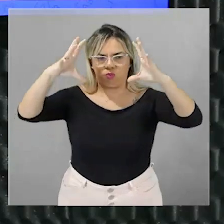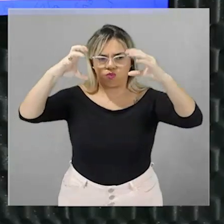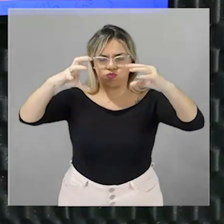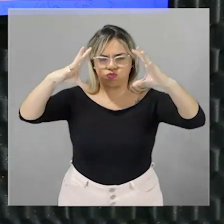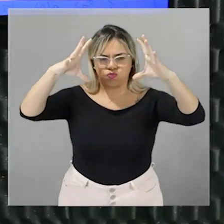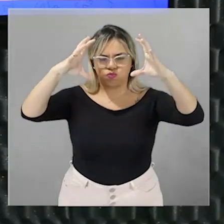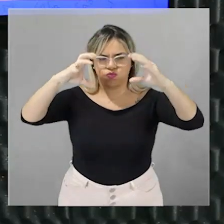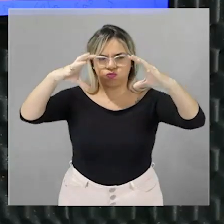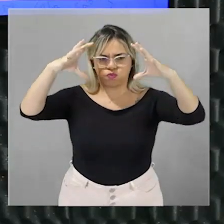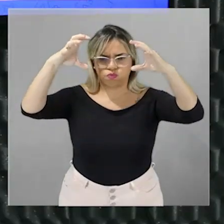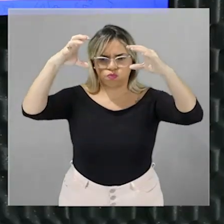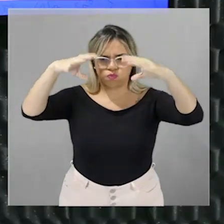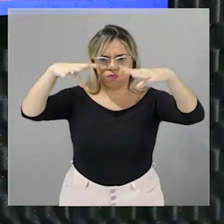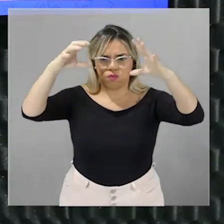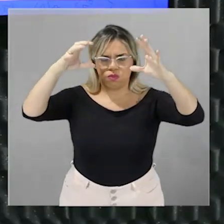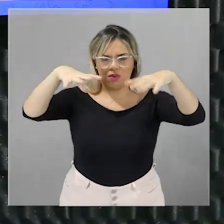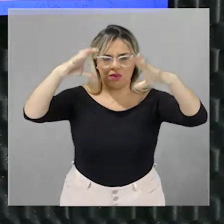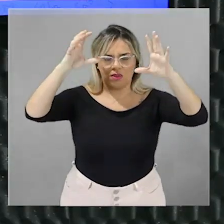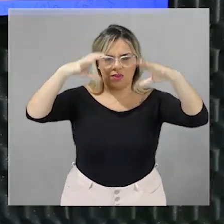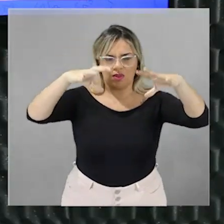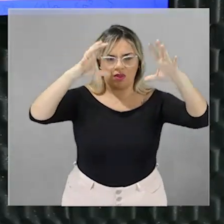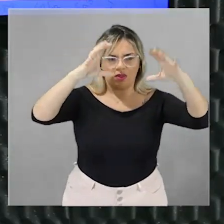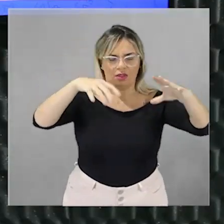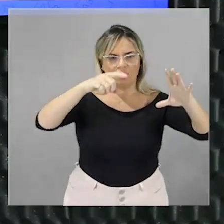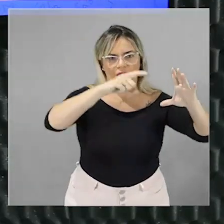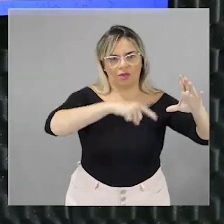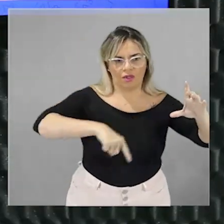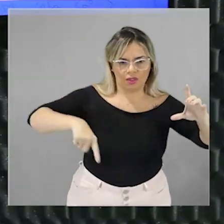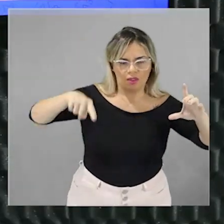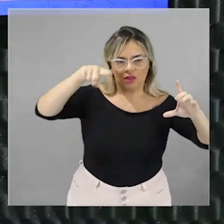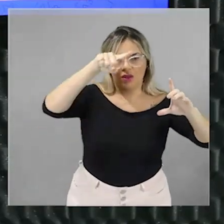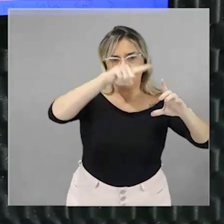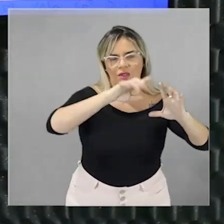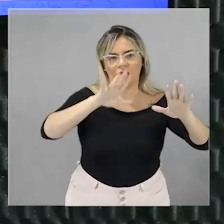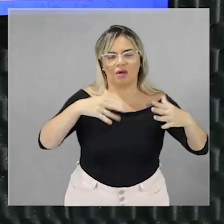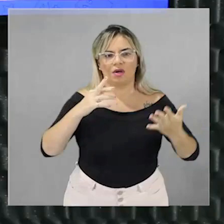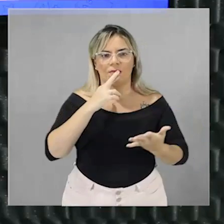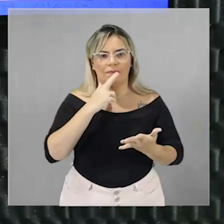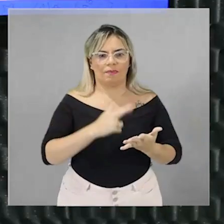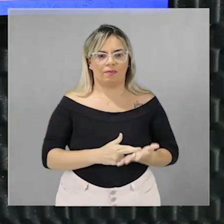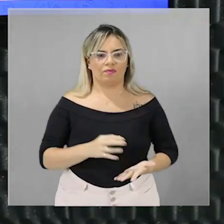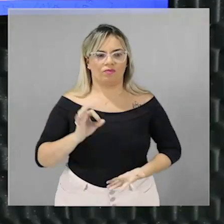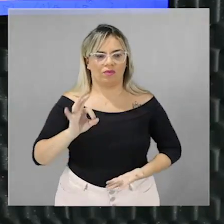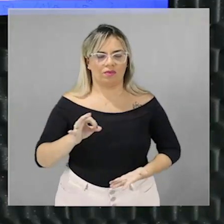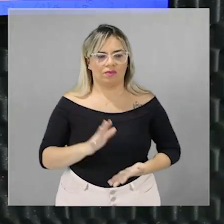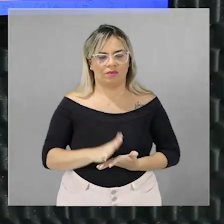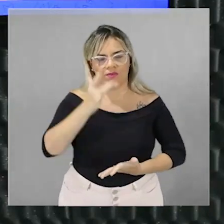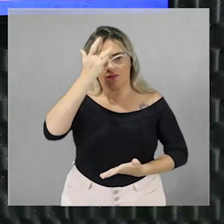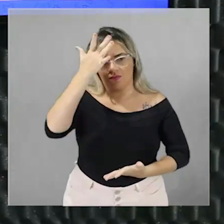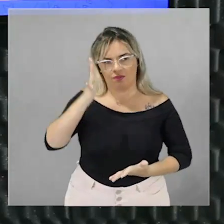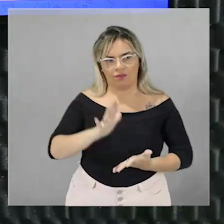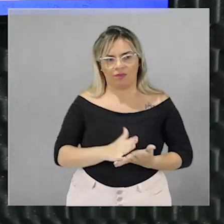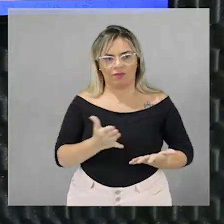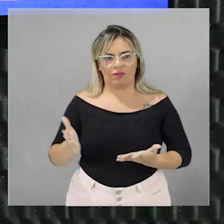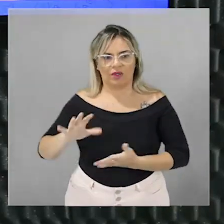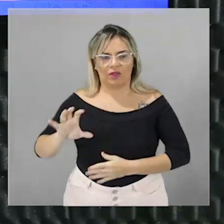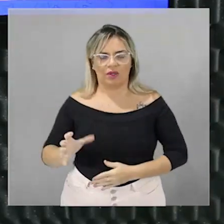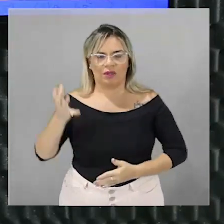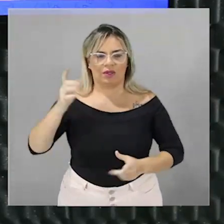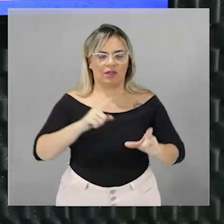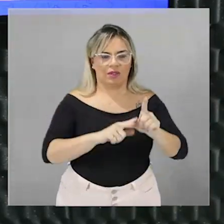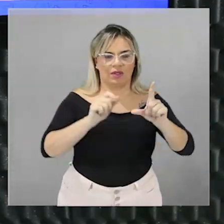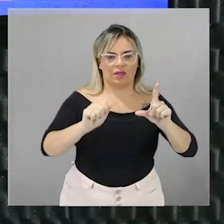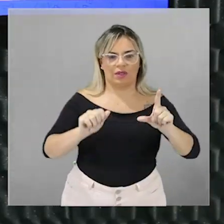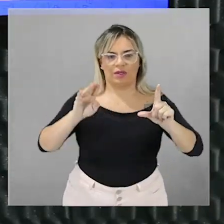vão estar depois em forma líquida, enfim, é um ciclo hidrológico. Para te responder, tá certo? Então fica fácil. Os fenômenos expressos em